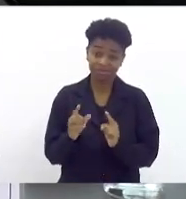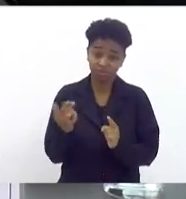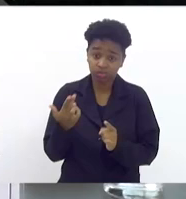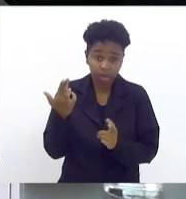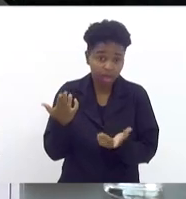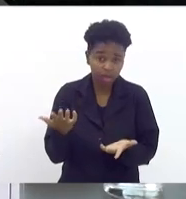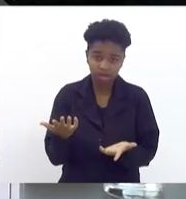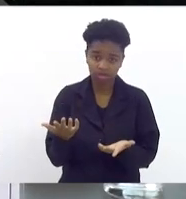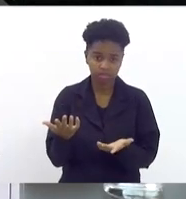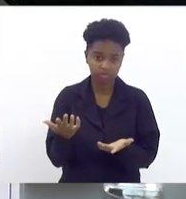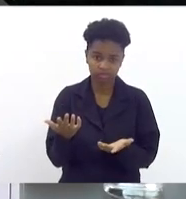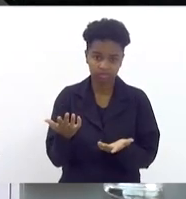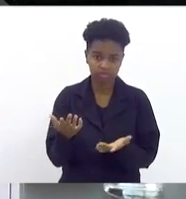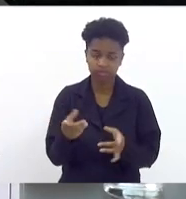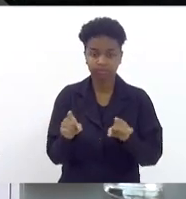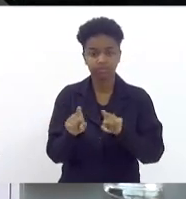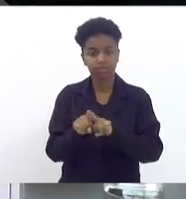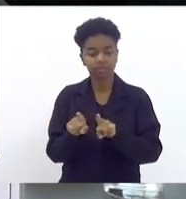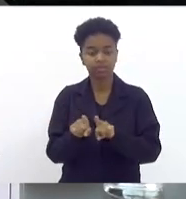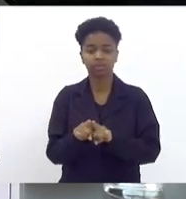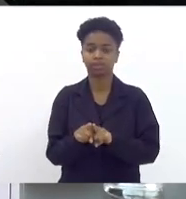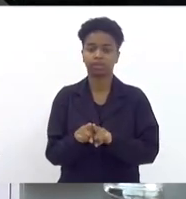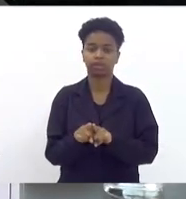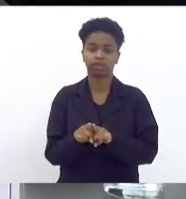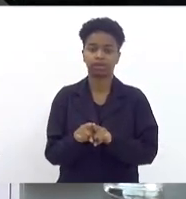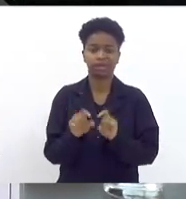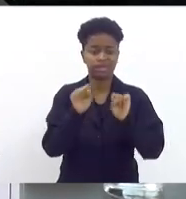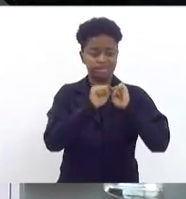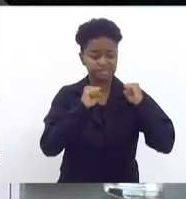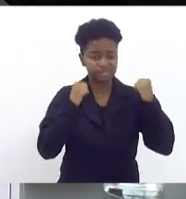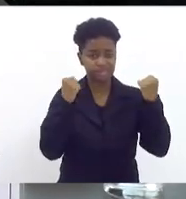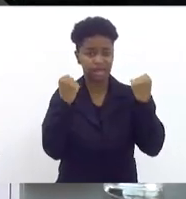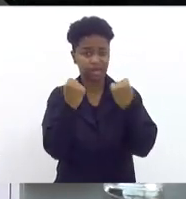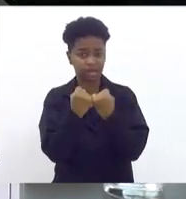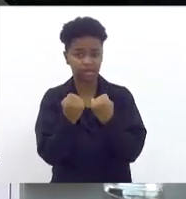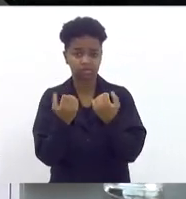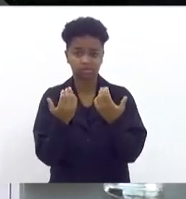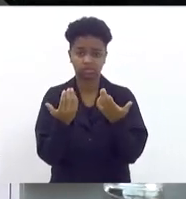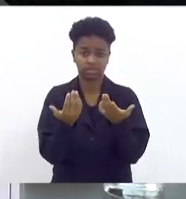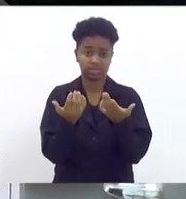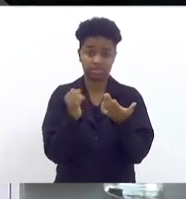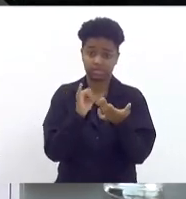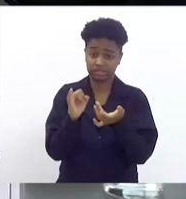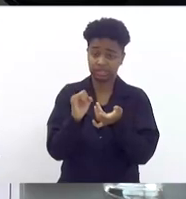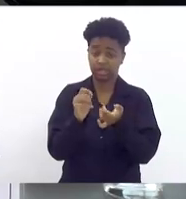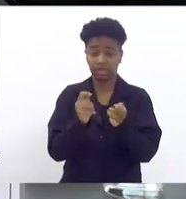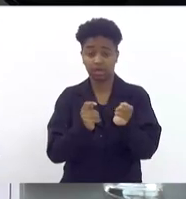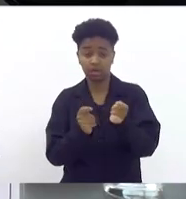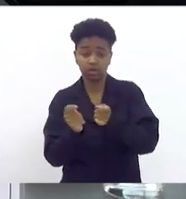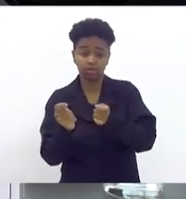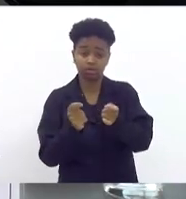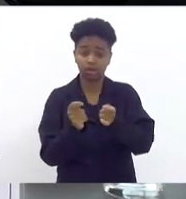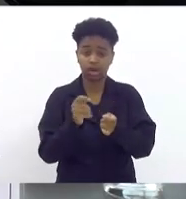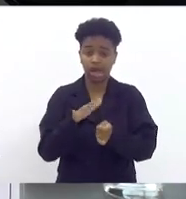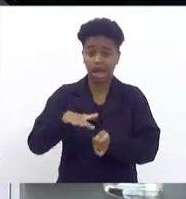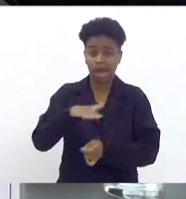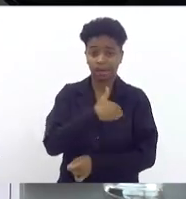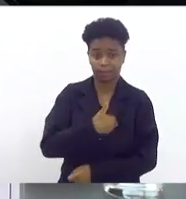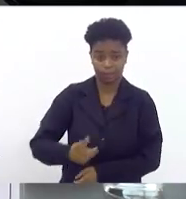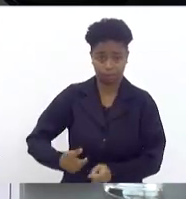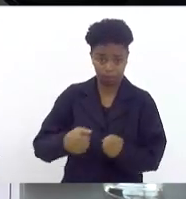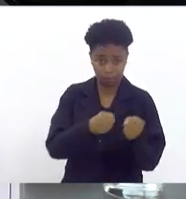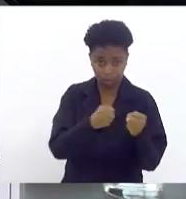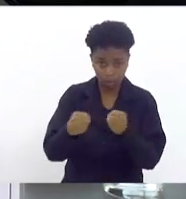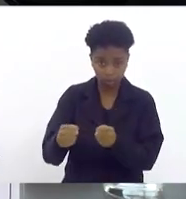razoável. E, além do mais, os estádios que estiverem sendo geridos pelo poder público